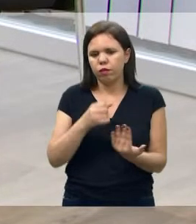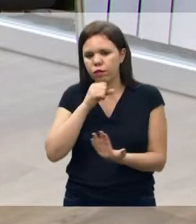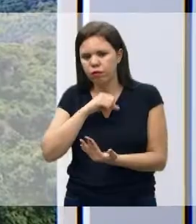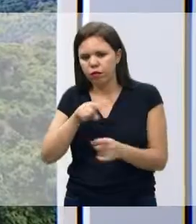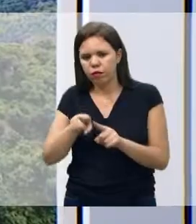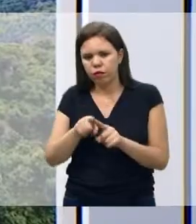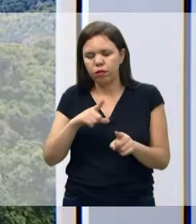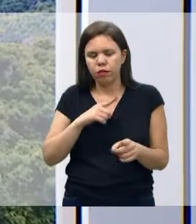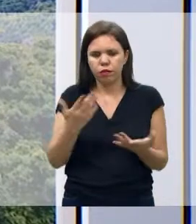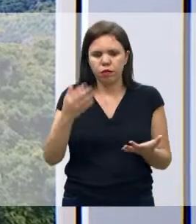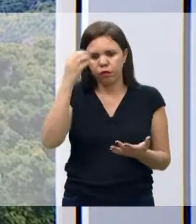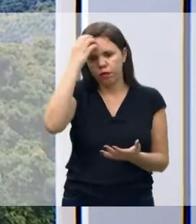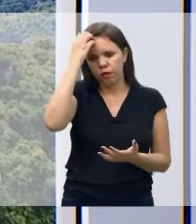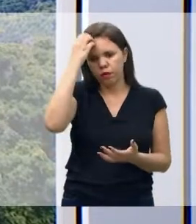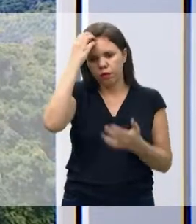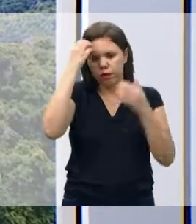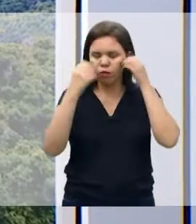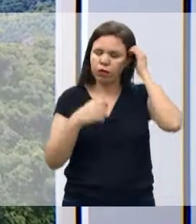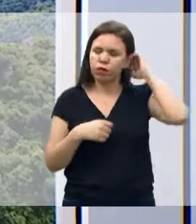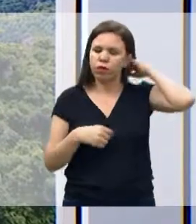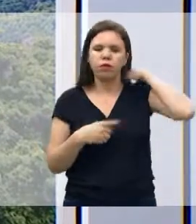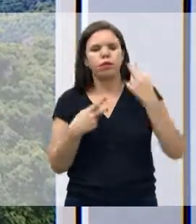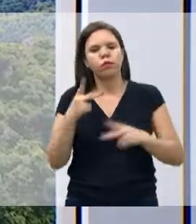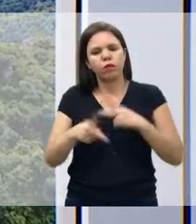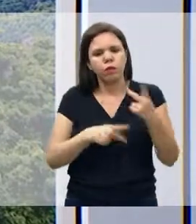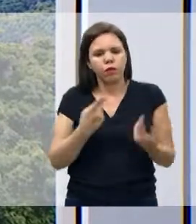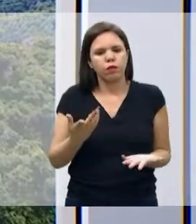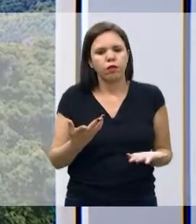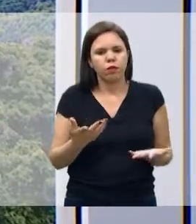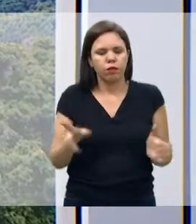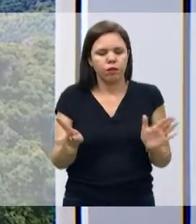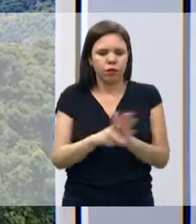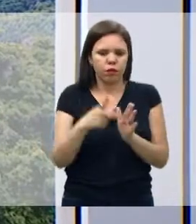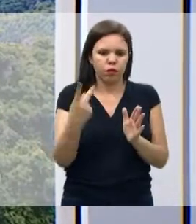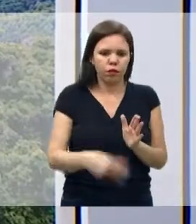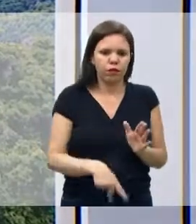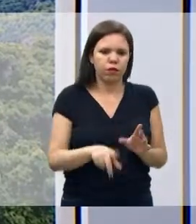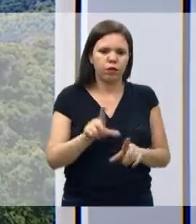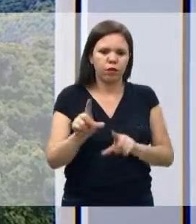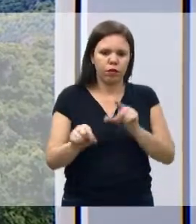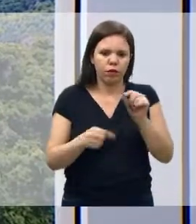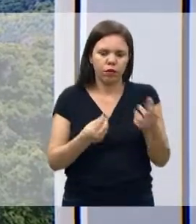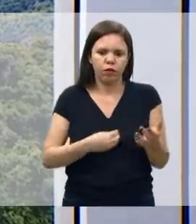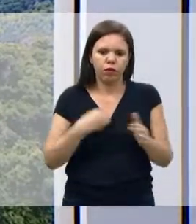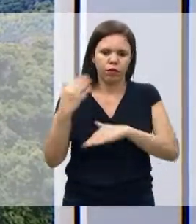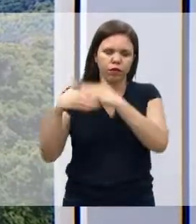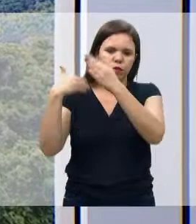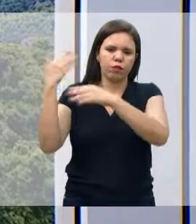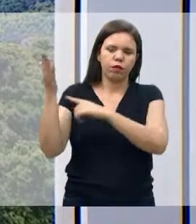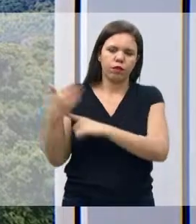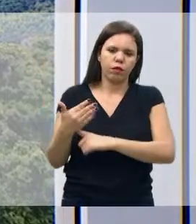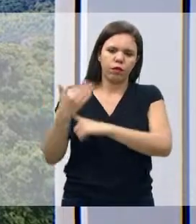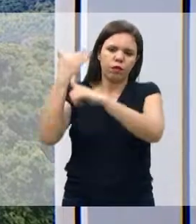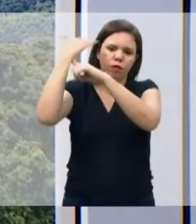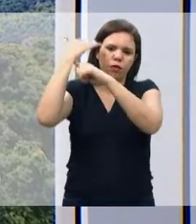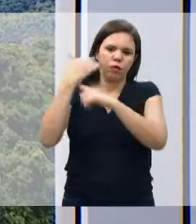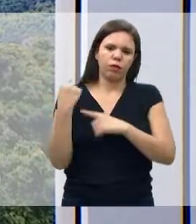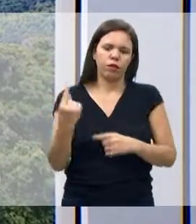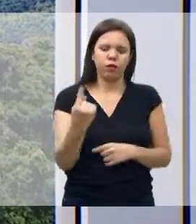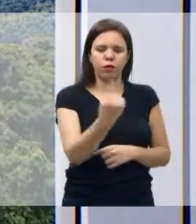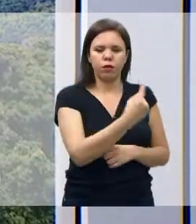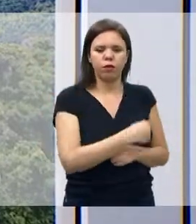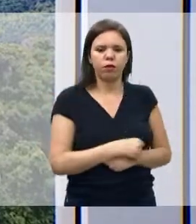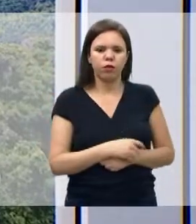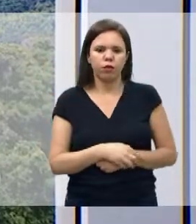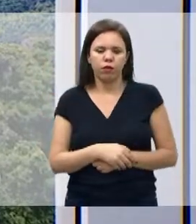Nós temos hoje essas gerações com suas especificidades, o avanço tecnológico, a